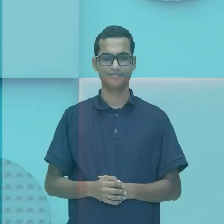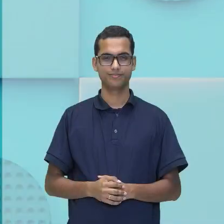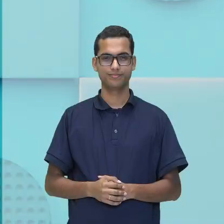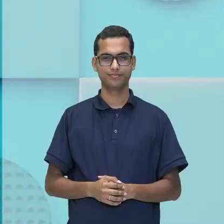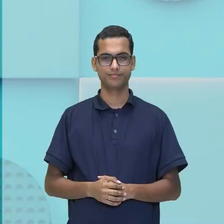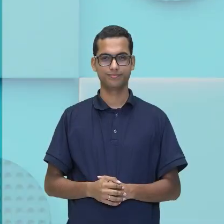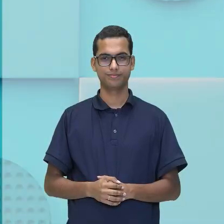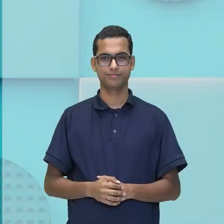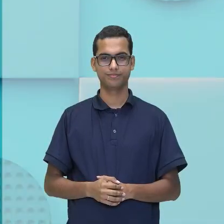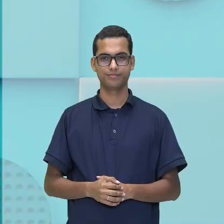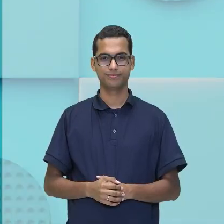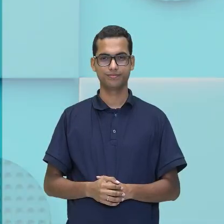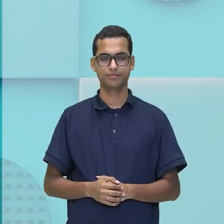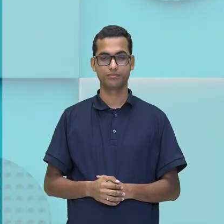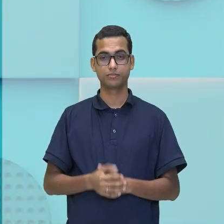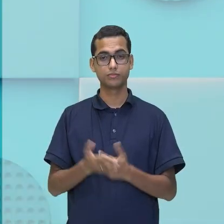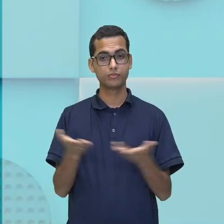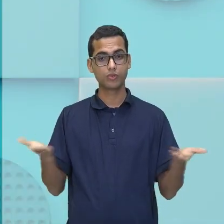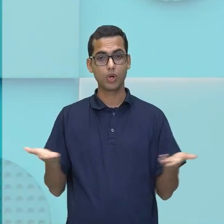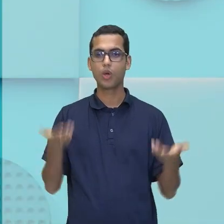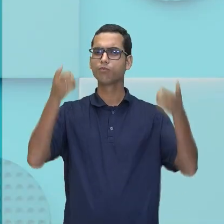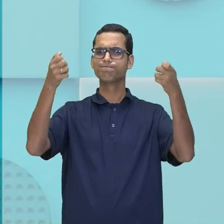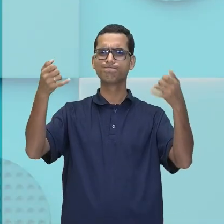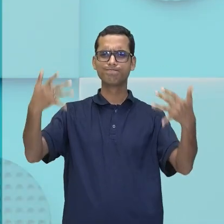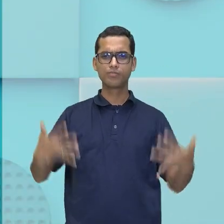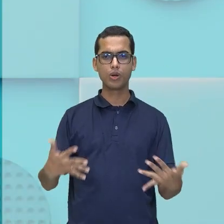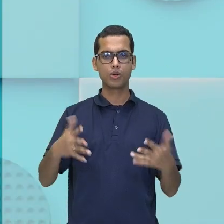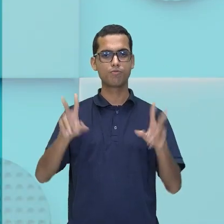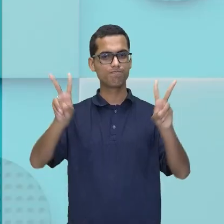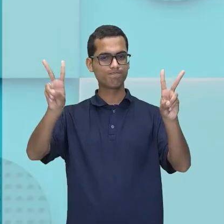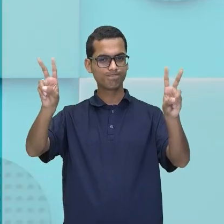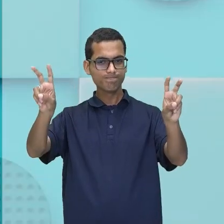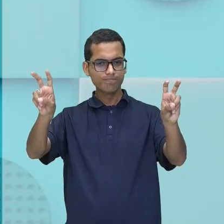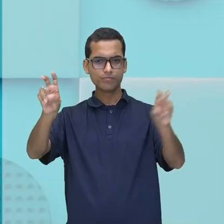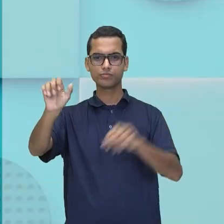Muito bem, vamos falar hoje sobre